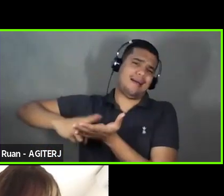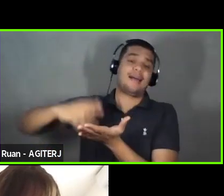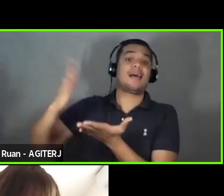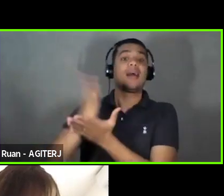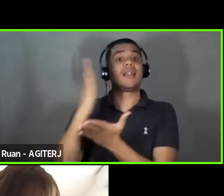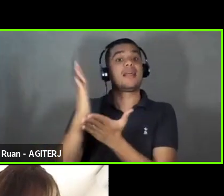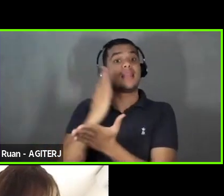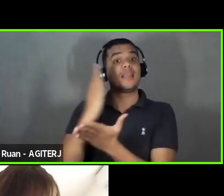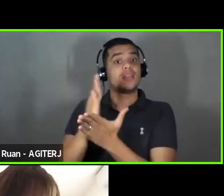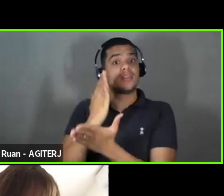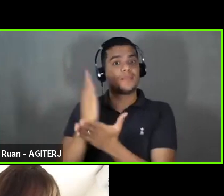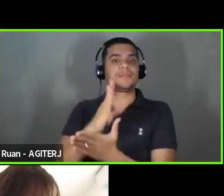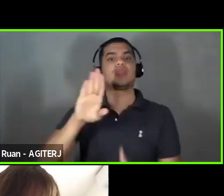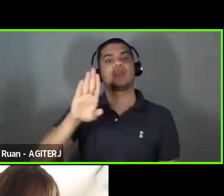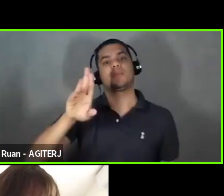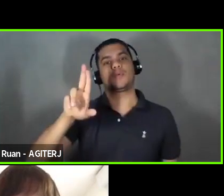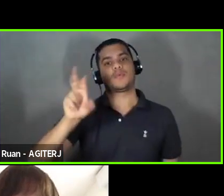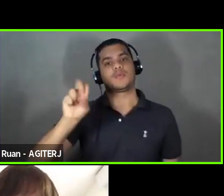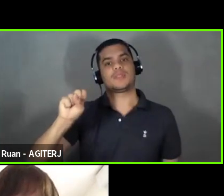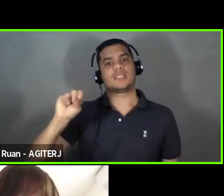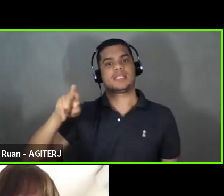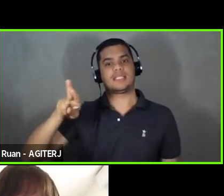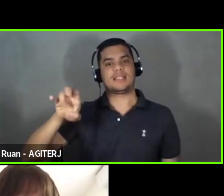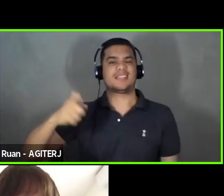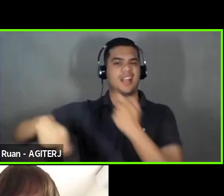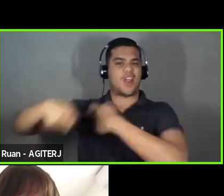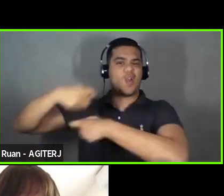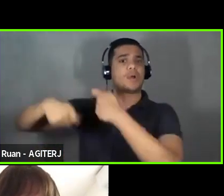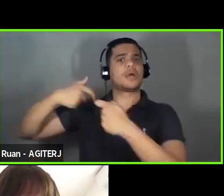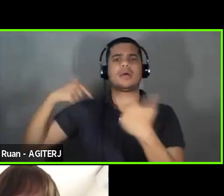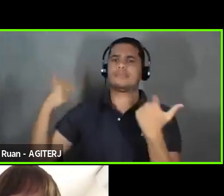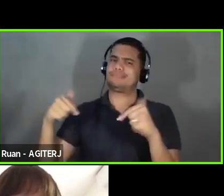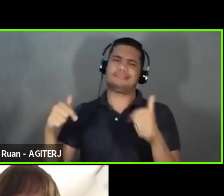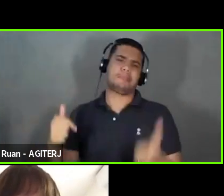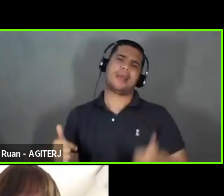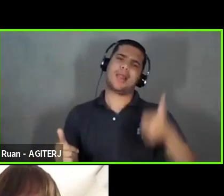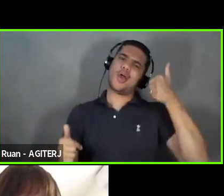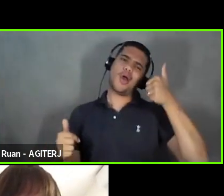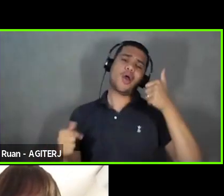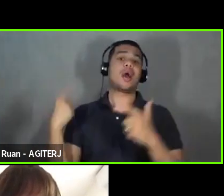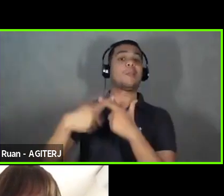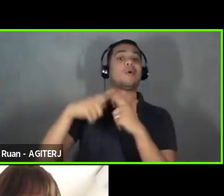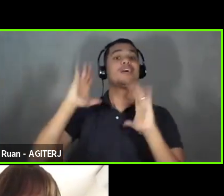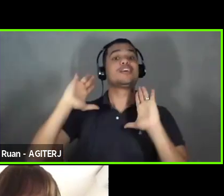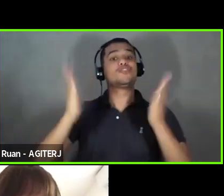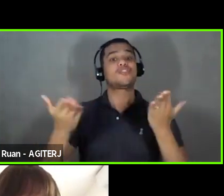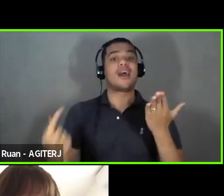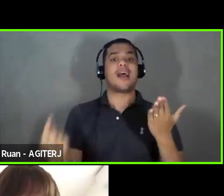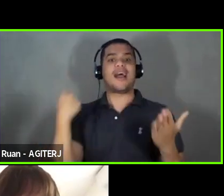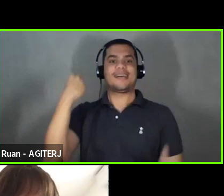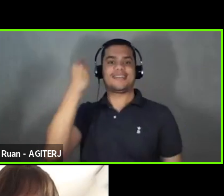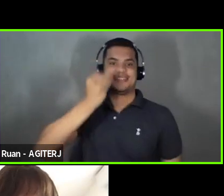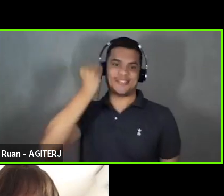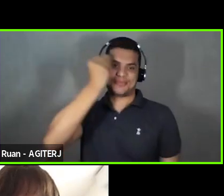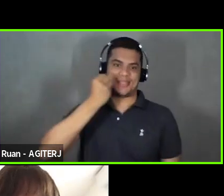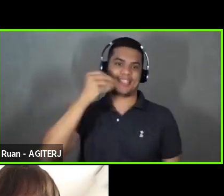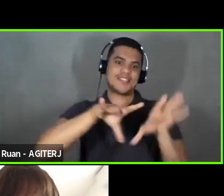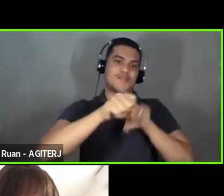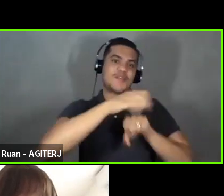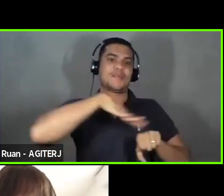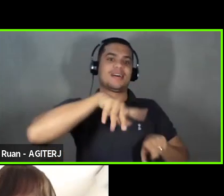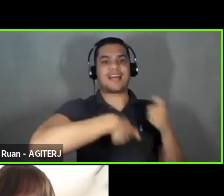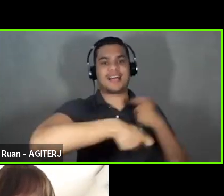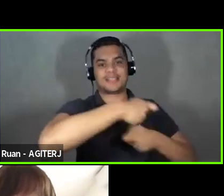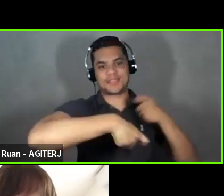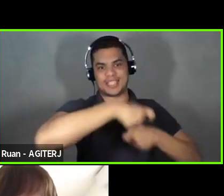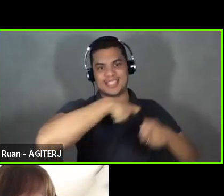livros de business, e que eu tenho certeza que eu fiz um trabalho melhor por ter tido essa formação em administração, o